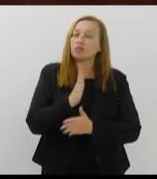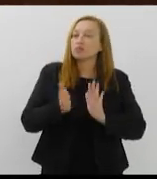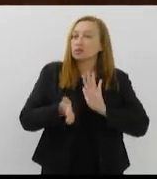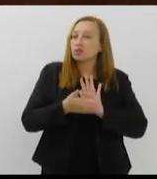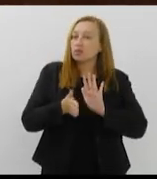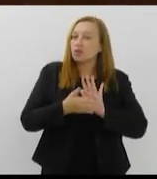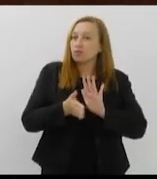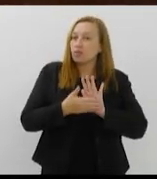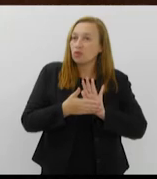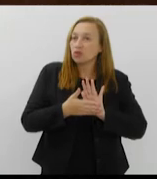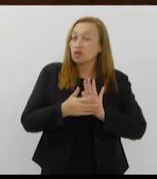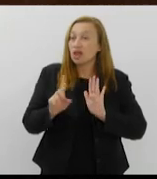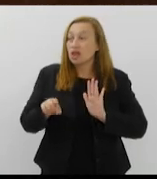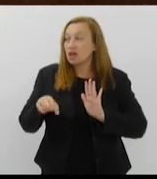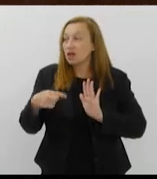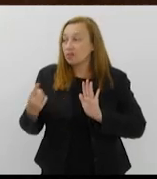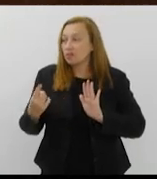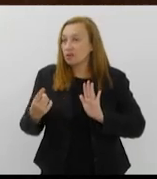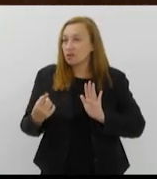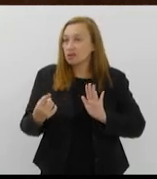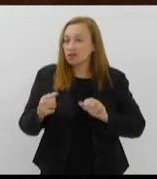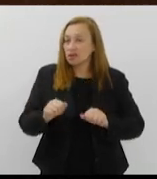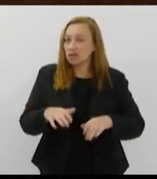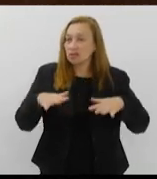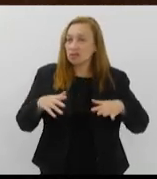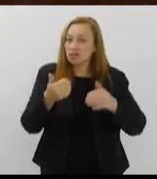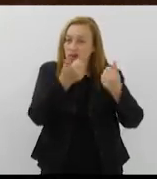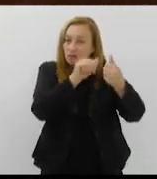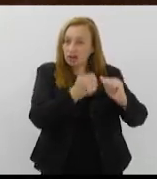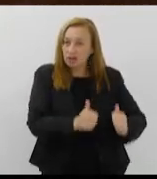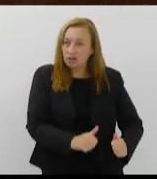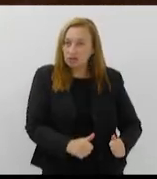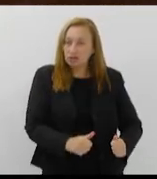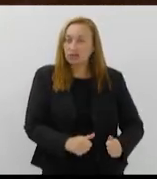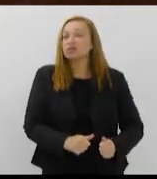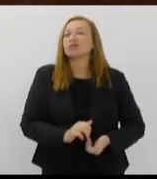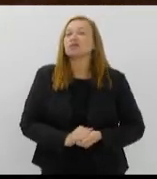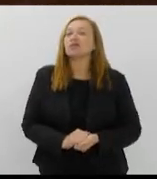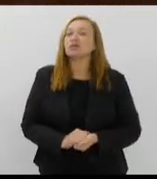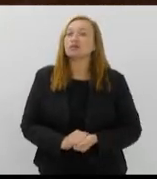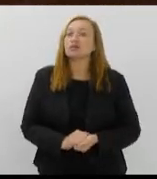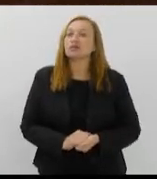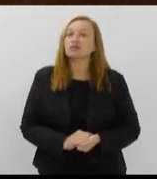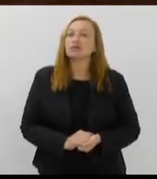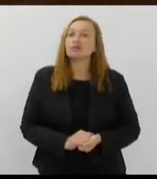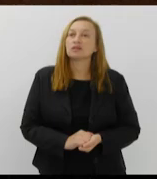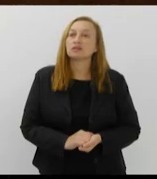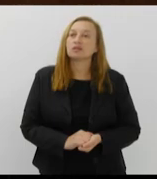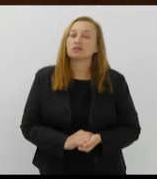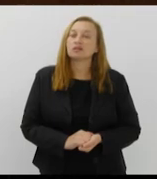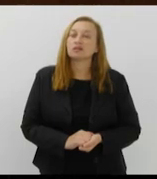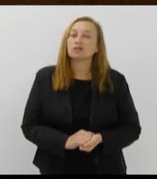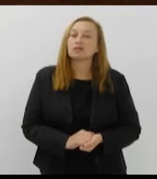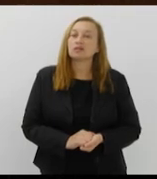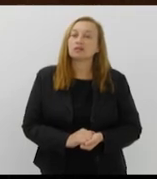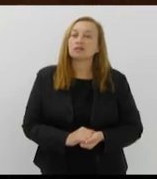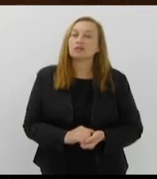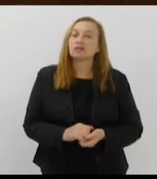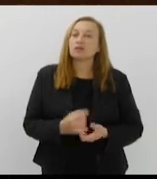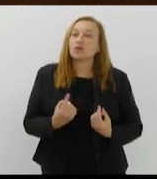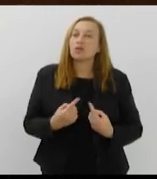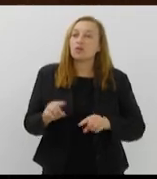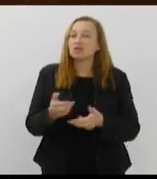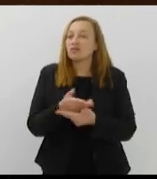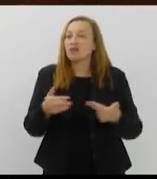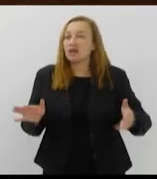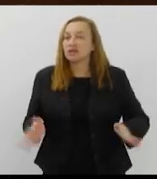proposta depois dessa Assembleia aqui, na minha avaliação, ter feito um papelão e ter atacado uma série de iniciativas